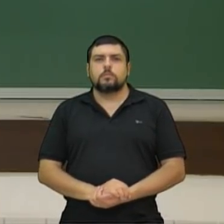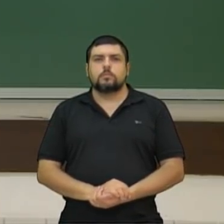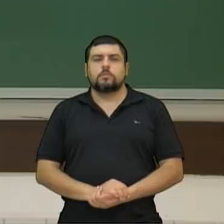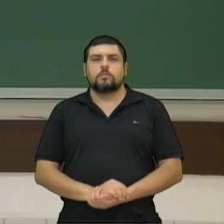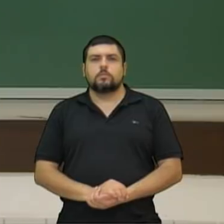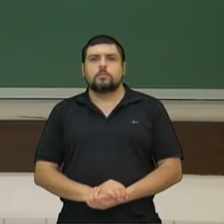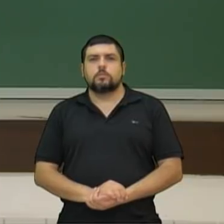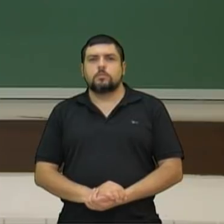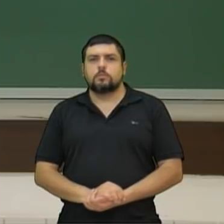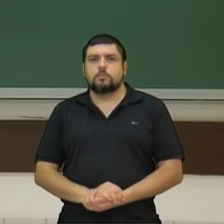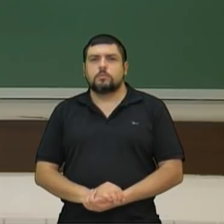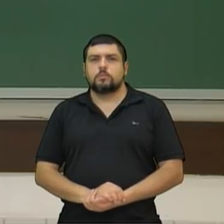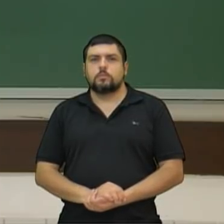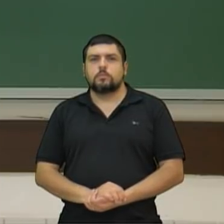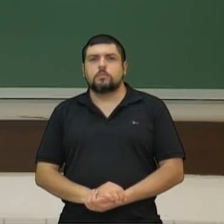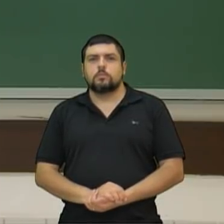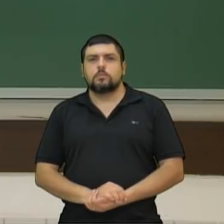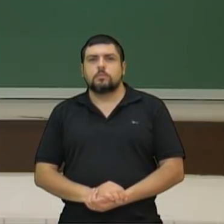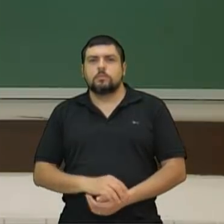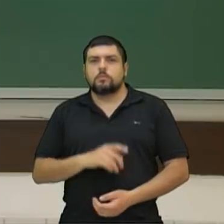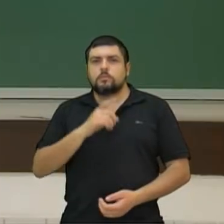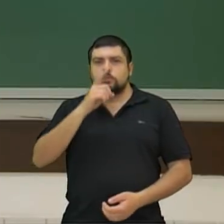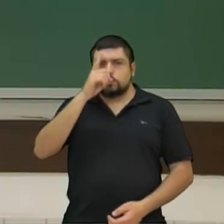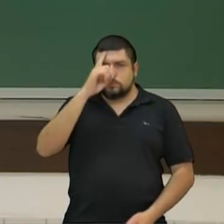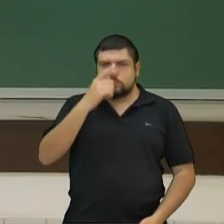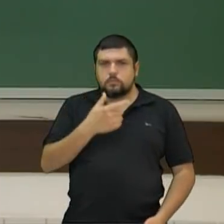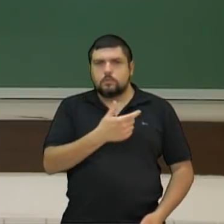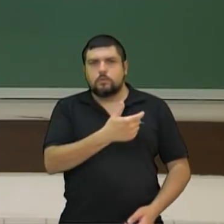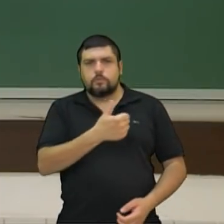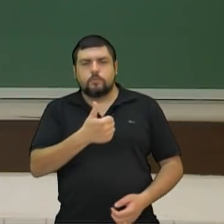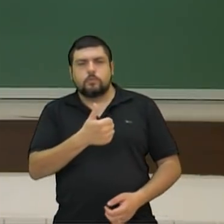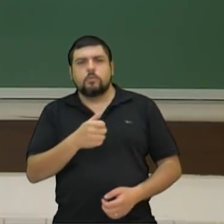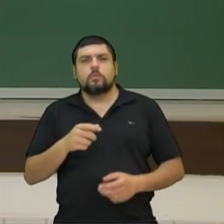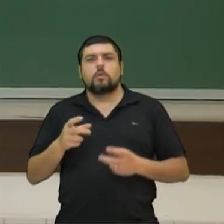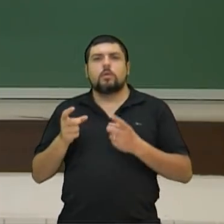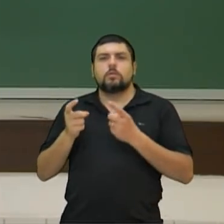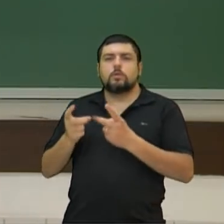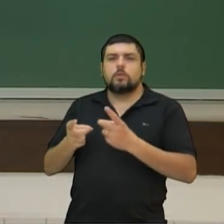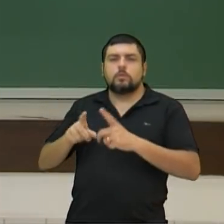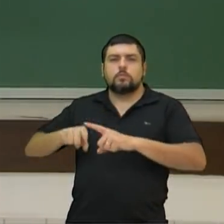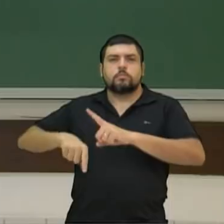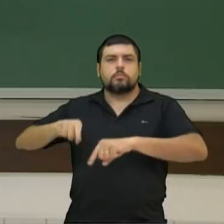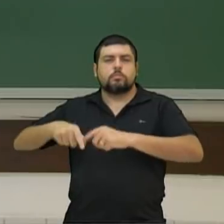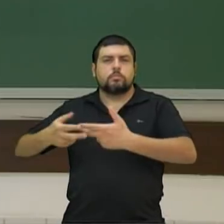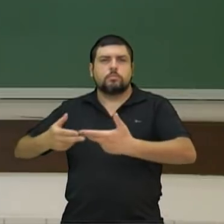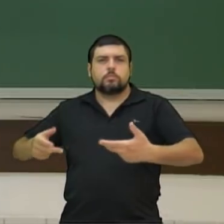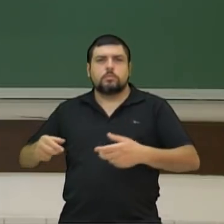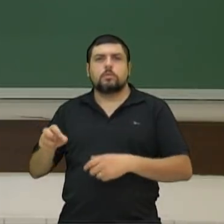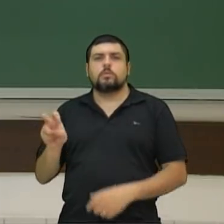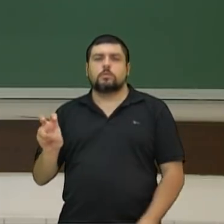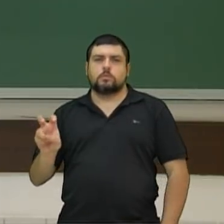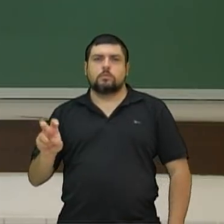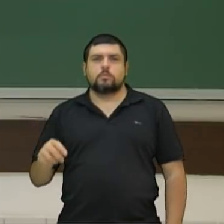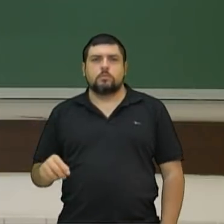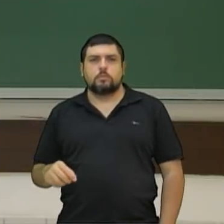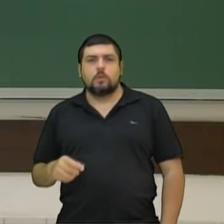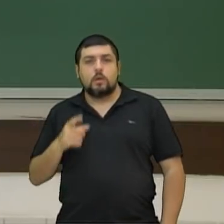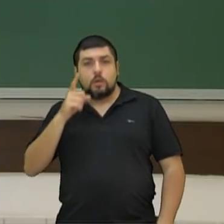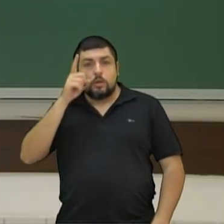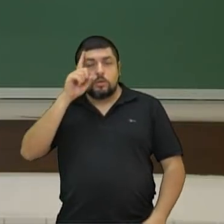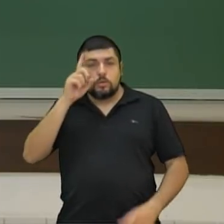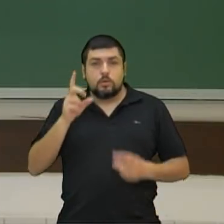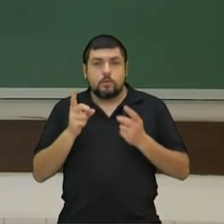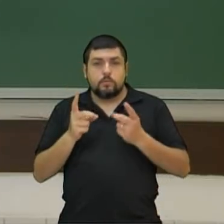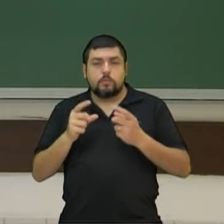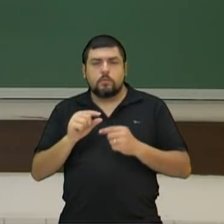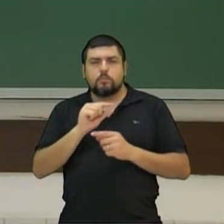menor quantidade e esta quantidade é 5 produtos, ok? Então, em que dia foi vendido menos? Foi vendido